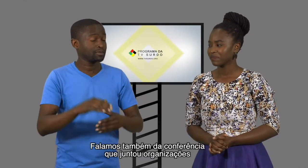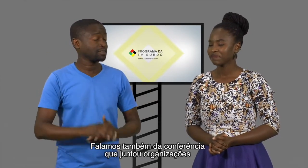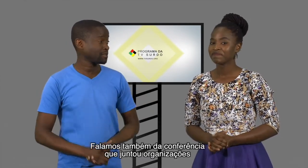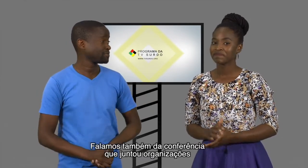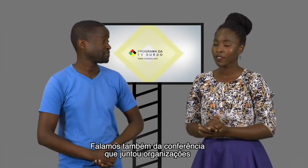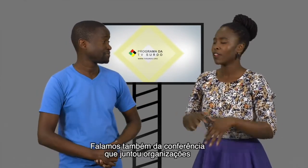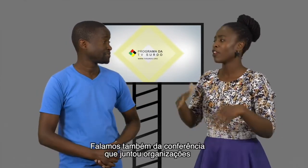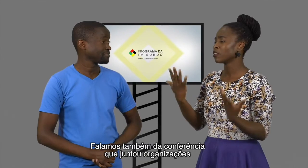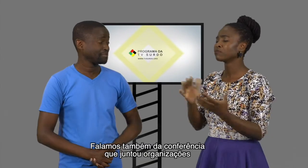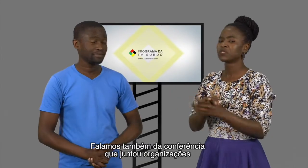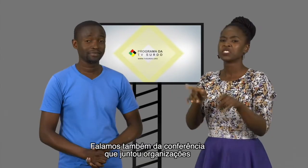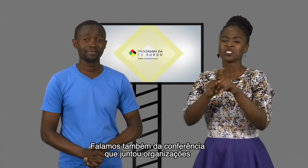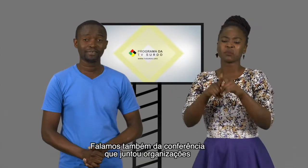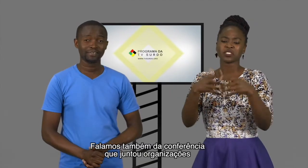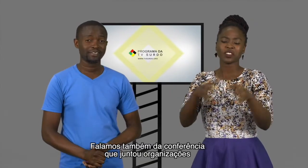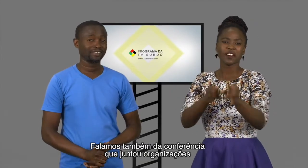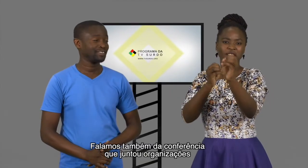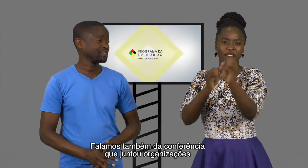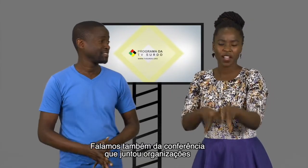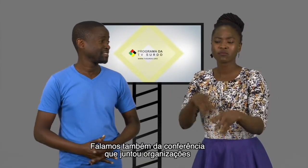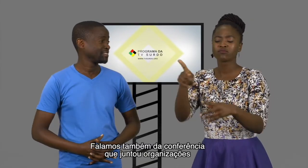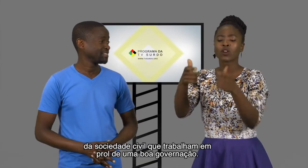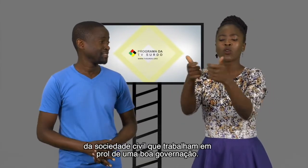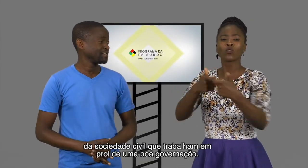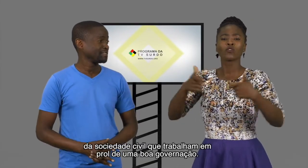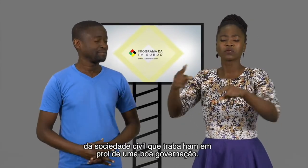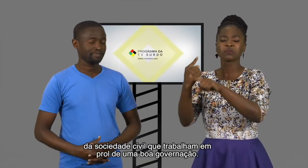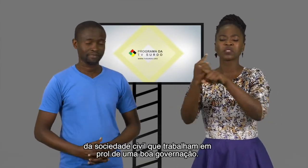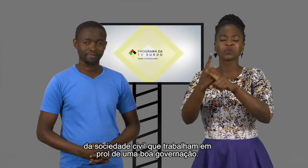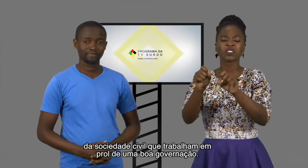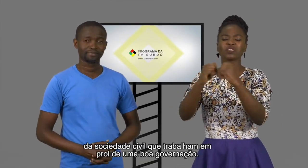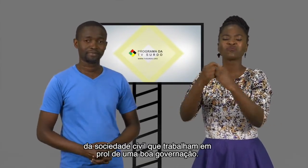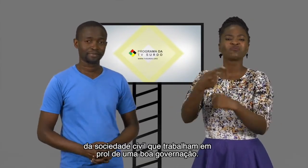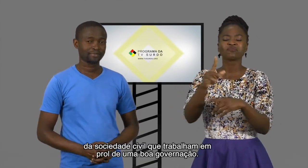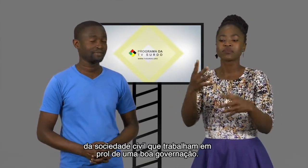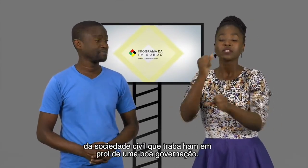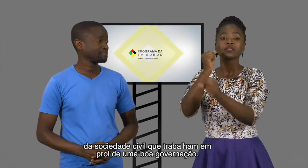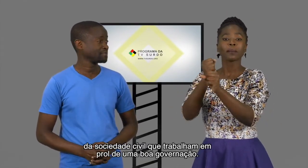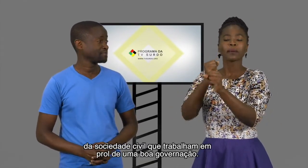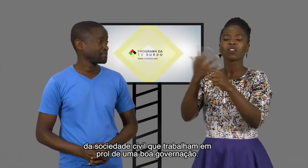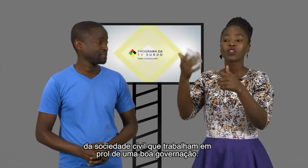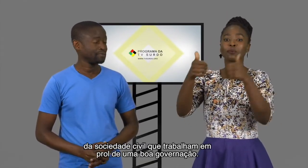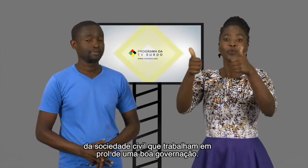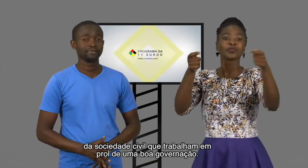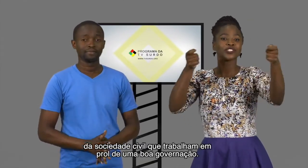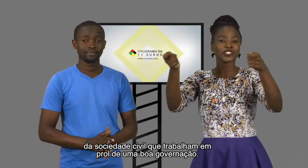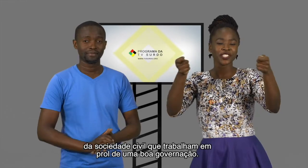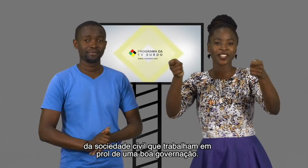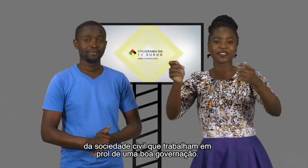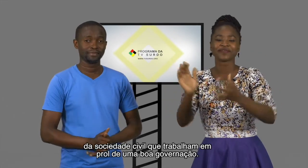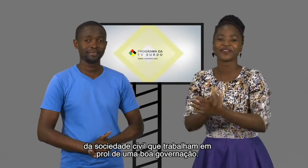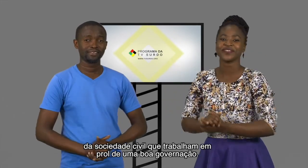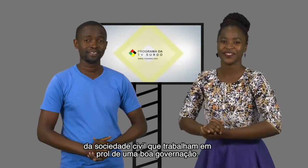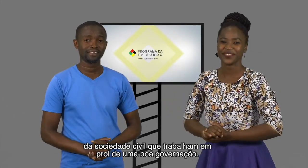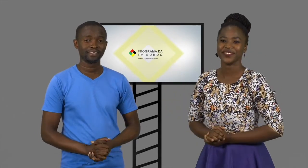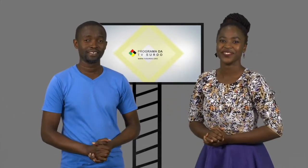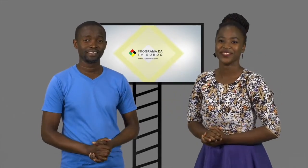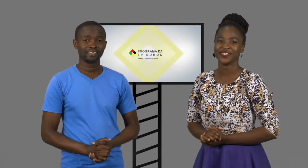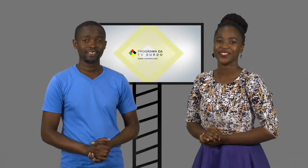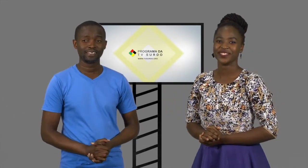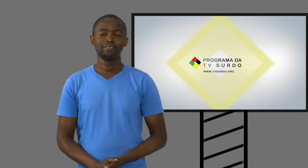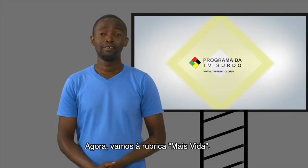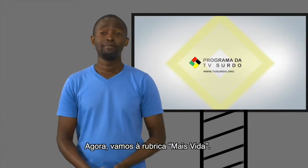Falamos também da conferência que juntou organizações da sociedade civil que trabalham em prol de uma boa governação.